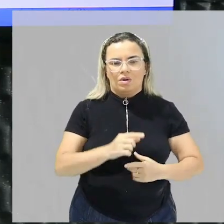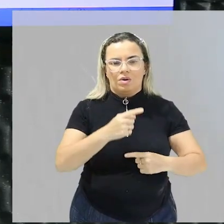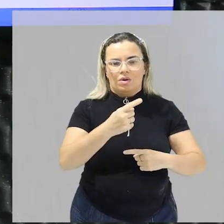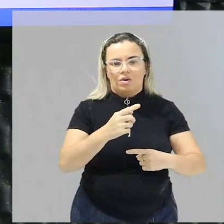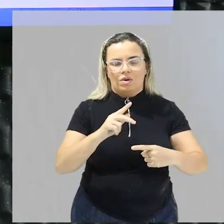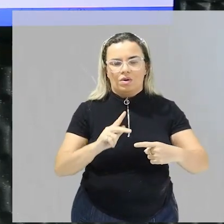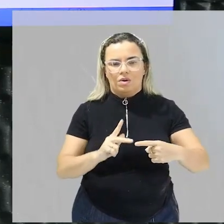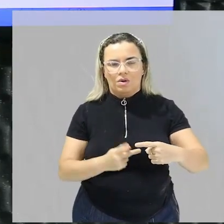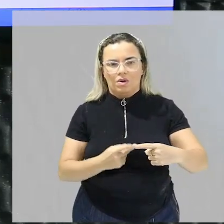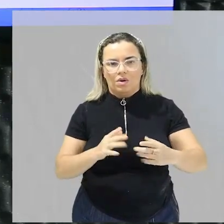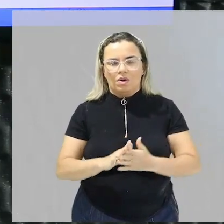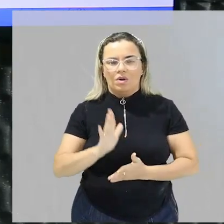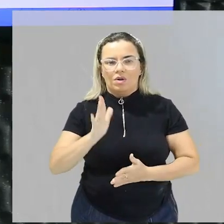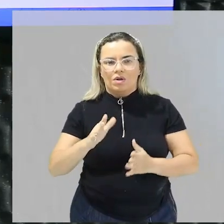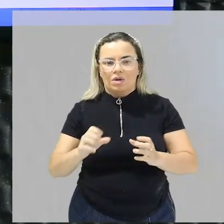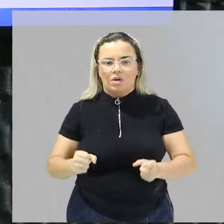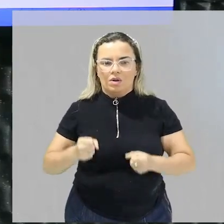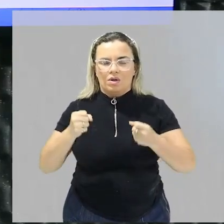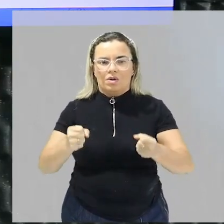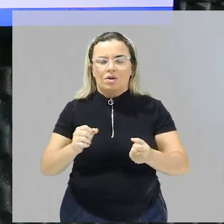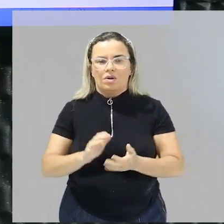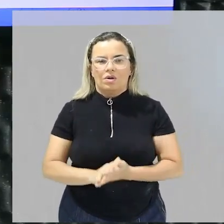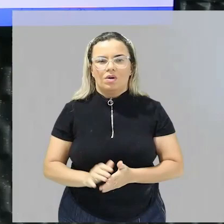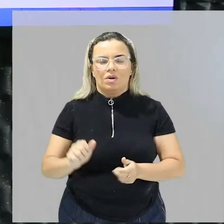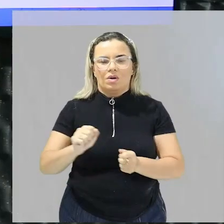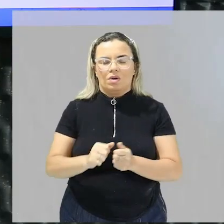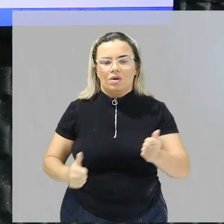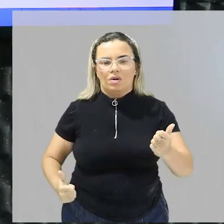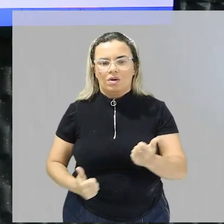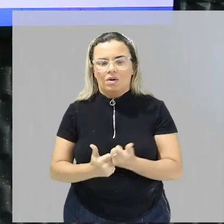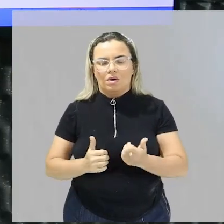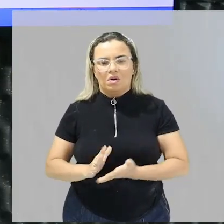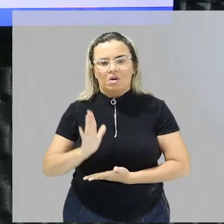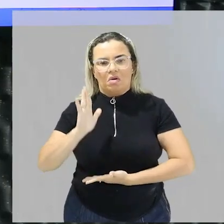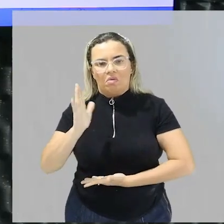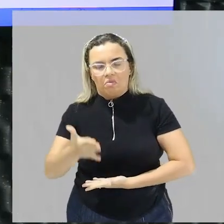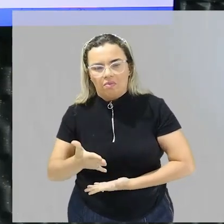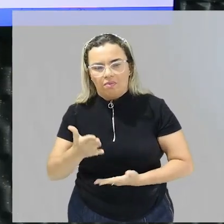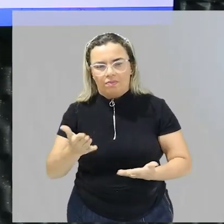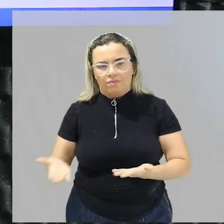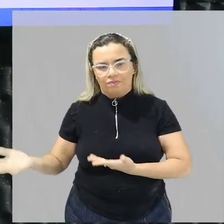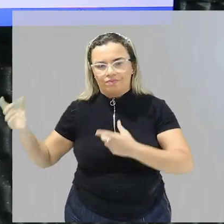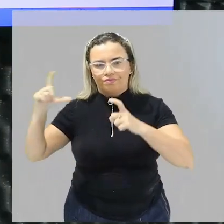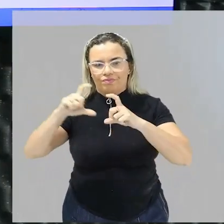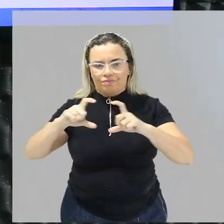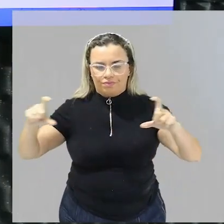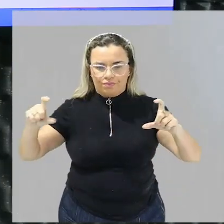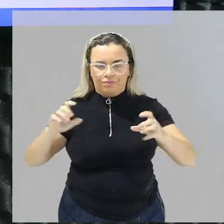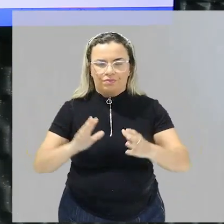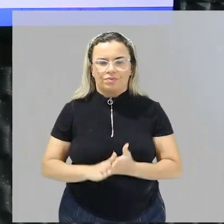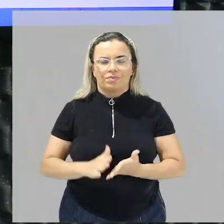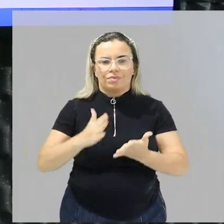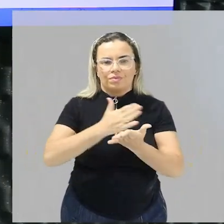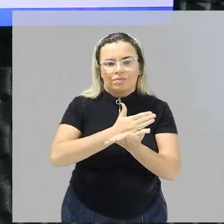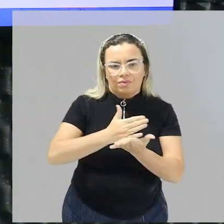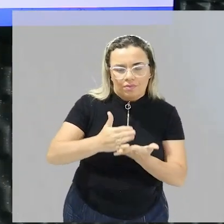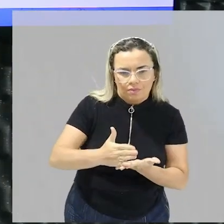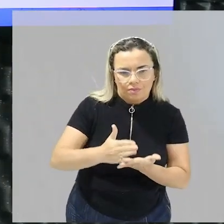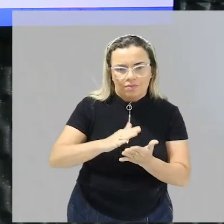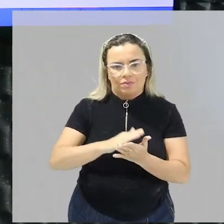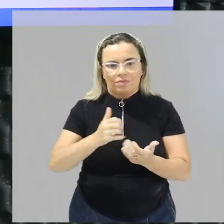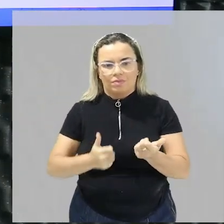H, era para que eu já pudesse fazer a substituição direta aqui, tá? Então, começando aqui a